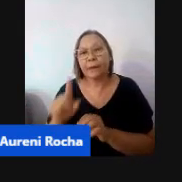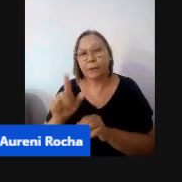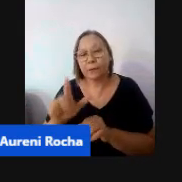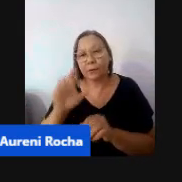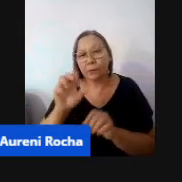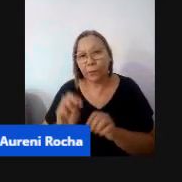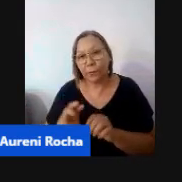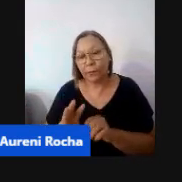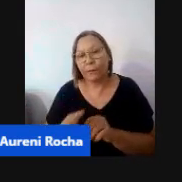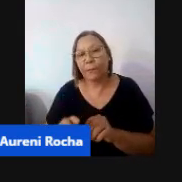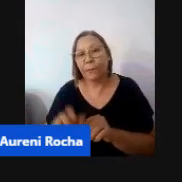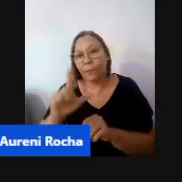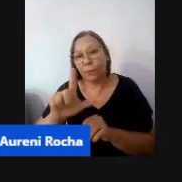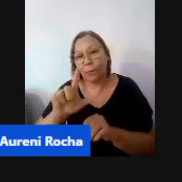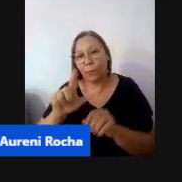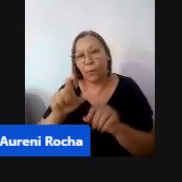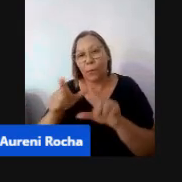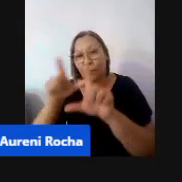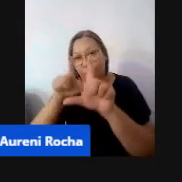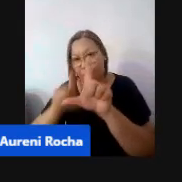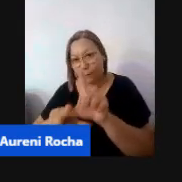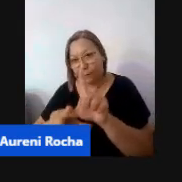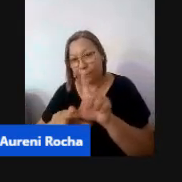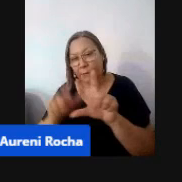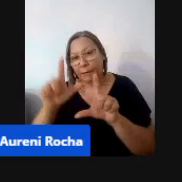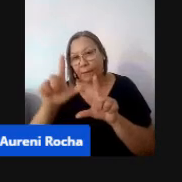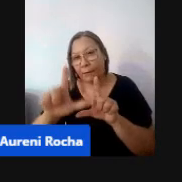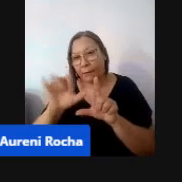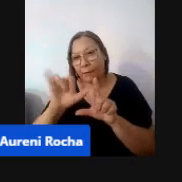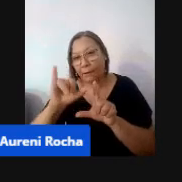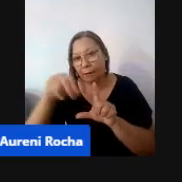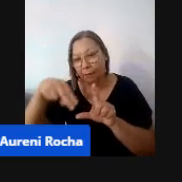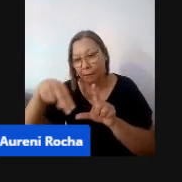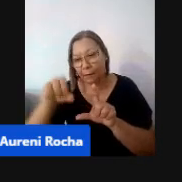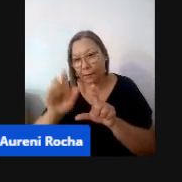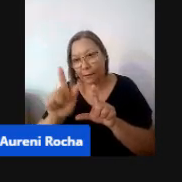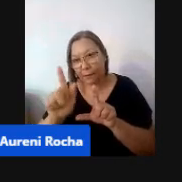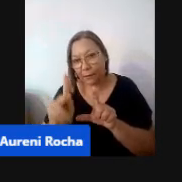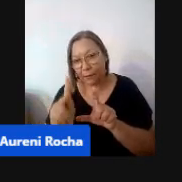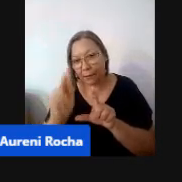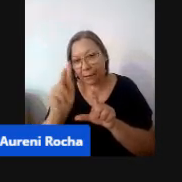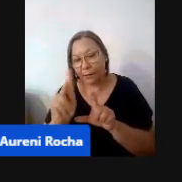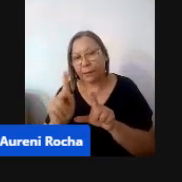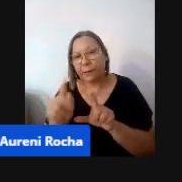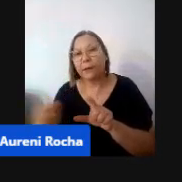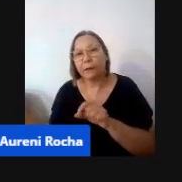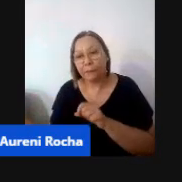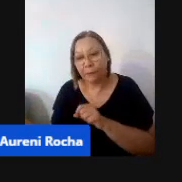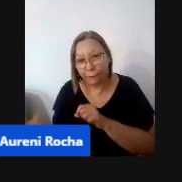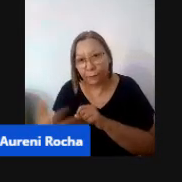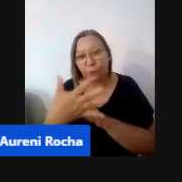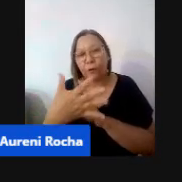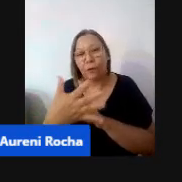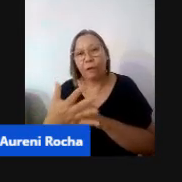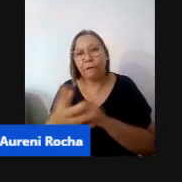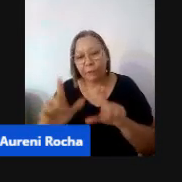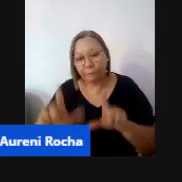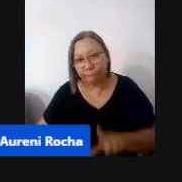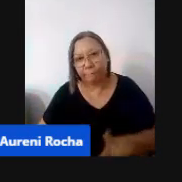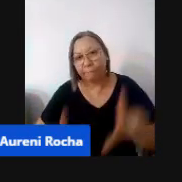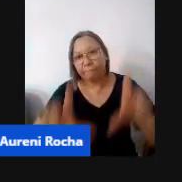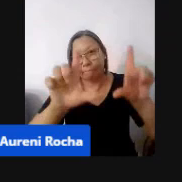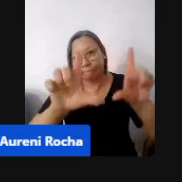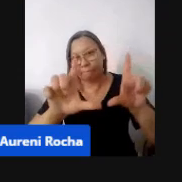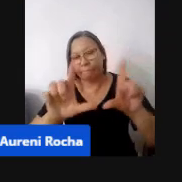uma possibilidade que o Canva fornece, que vai me levar a uma nova página. Nós vamos fazer essa tentativa